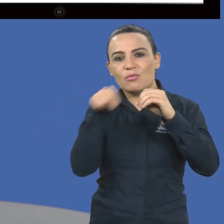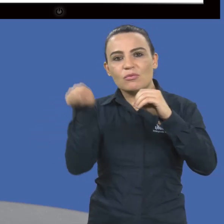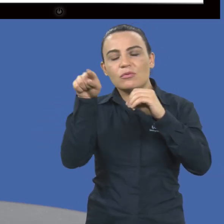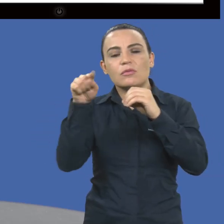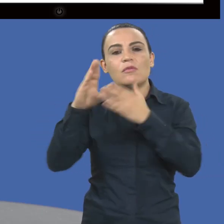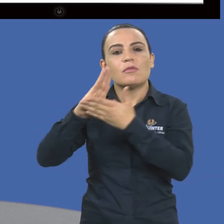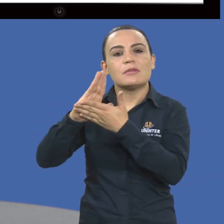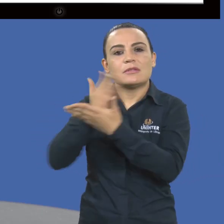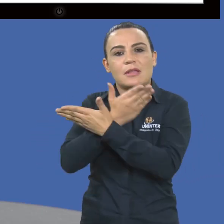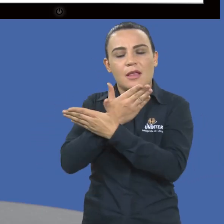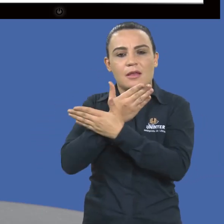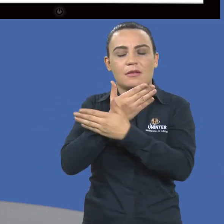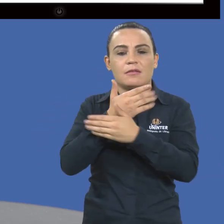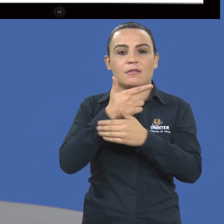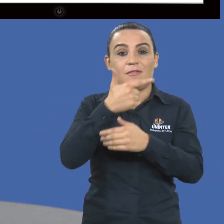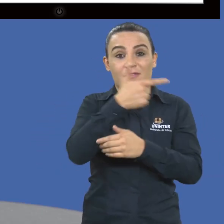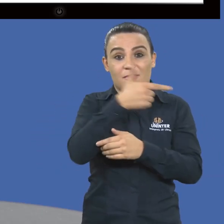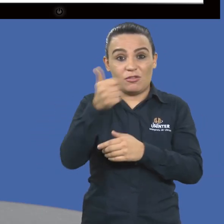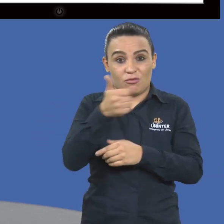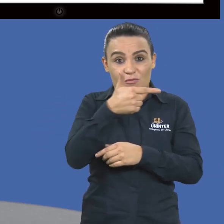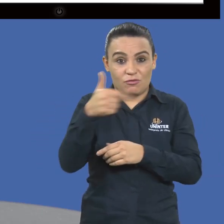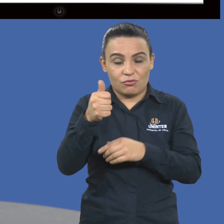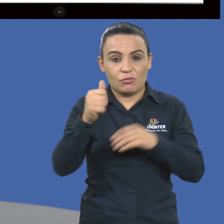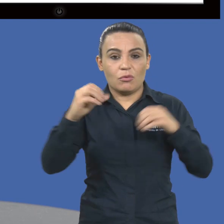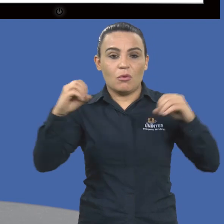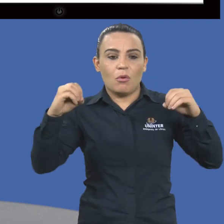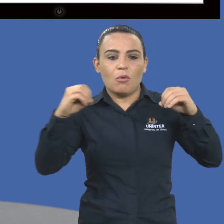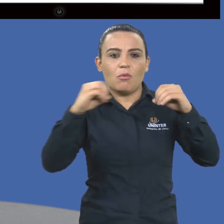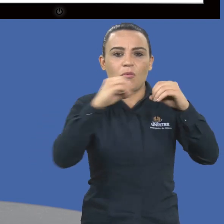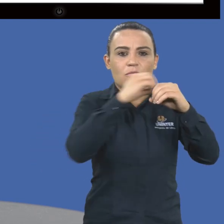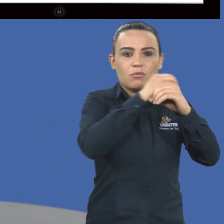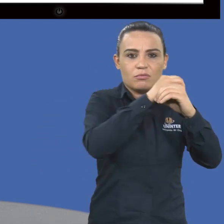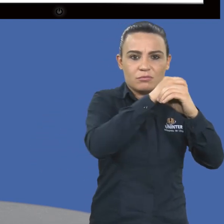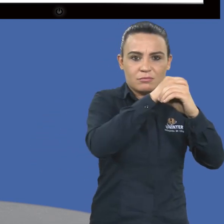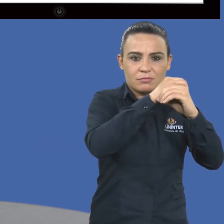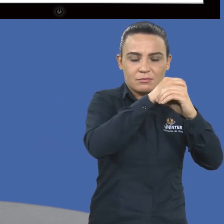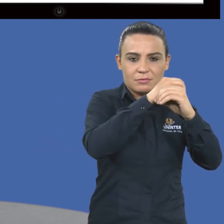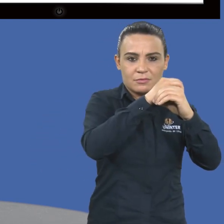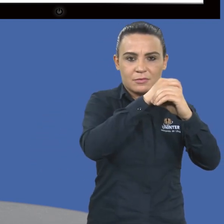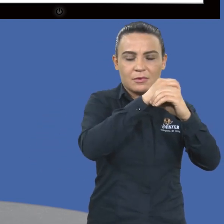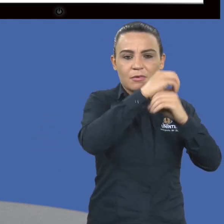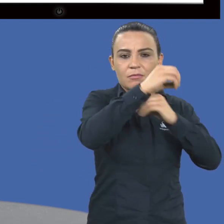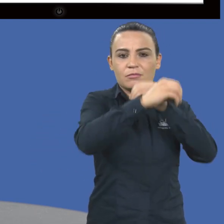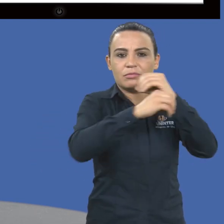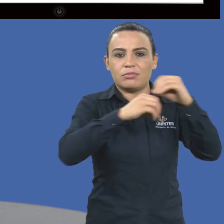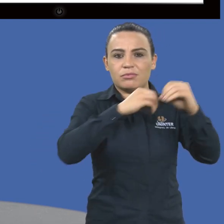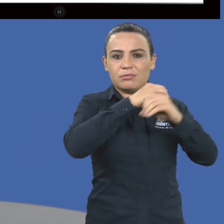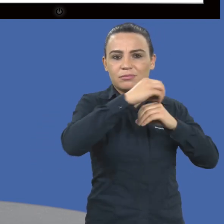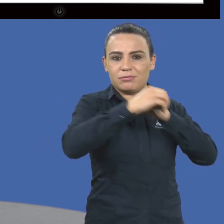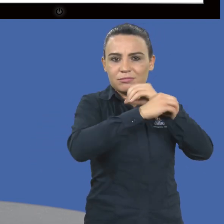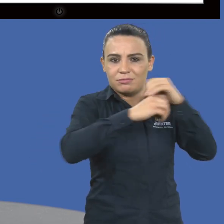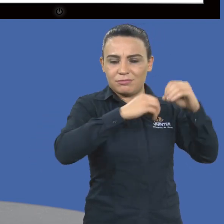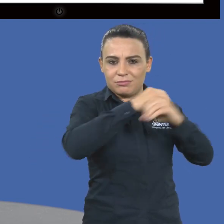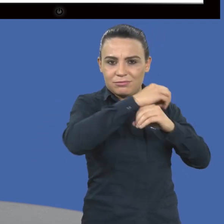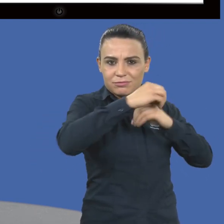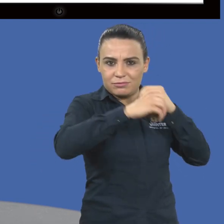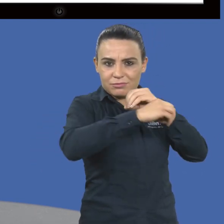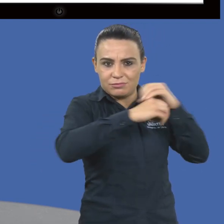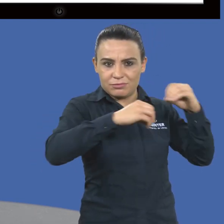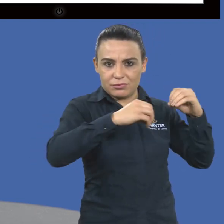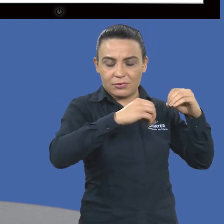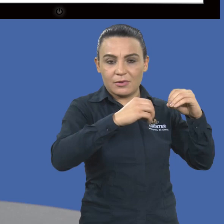Esse que os 2 cromossomos 21 foram para um círculo só, ele se divide